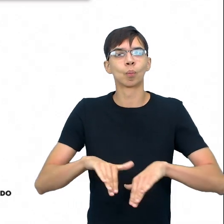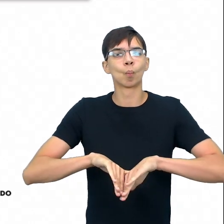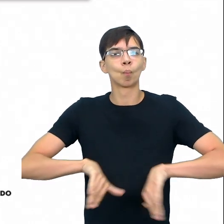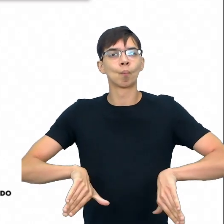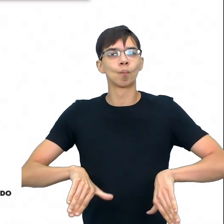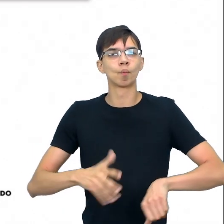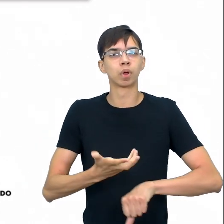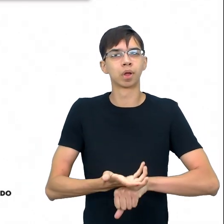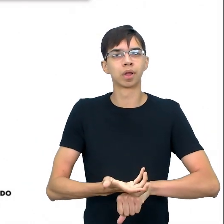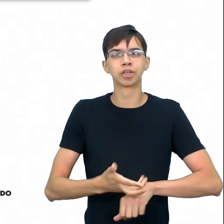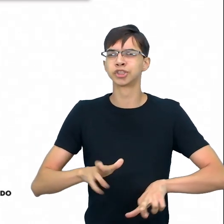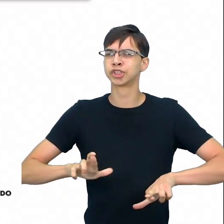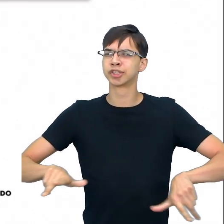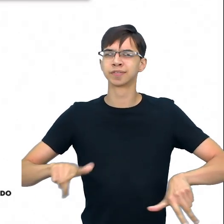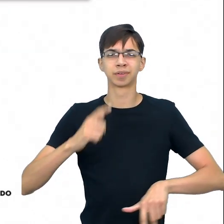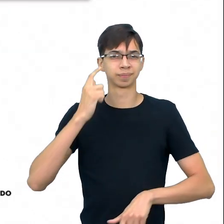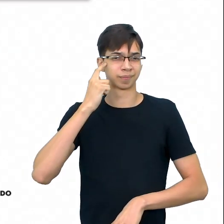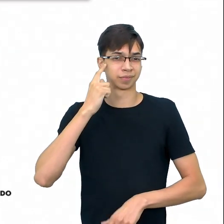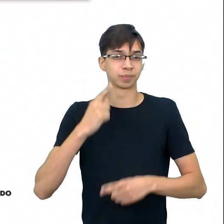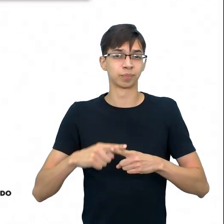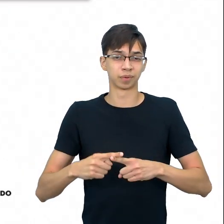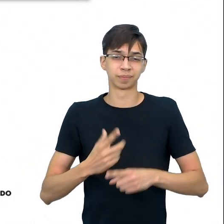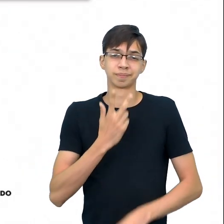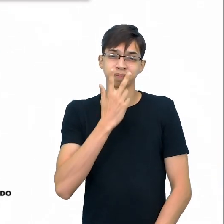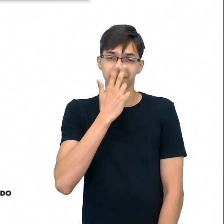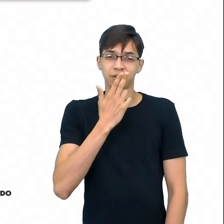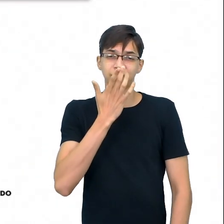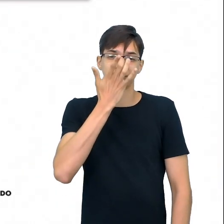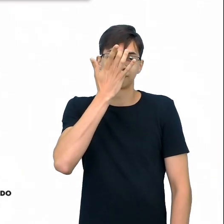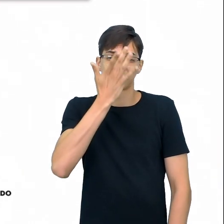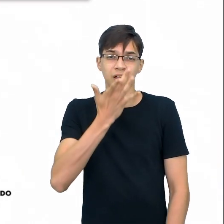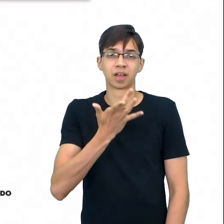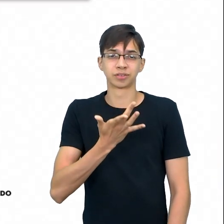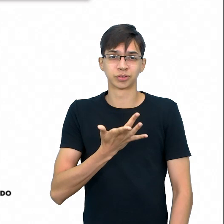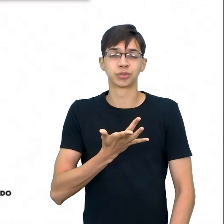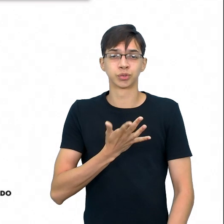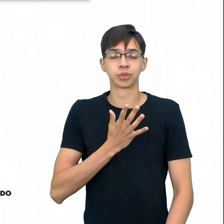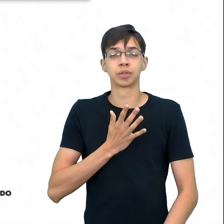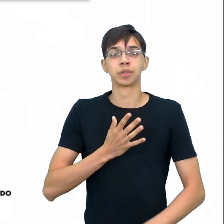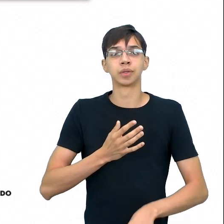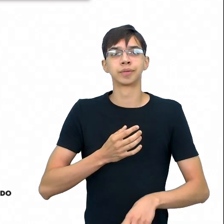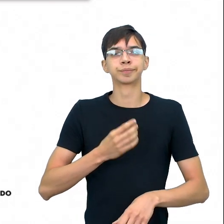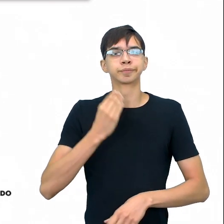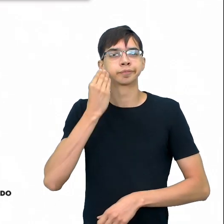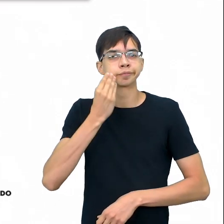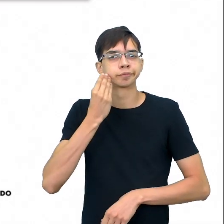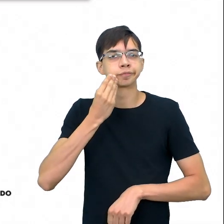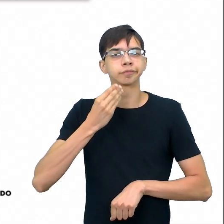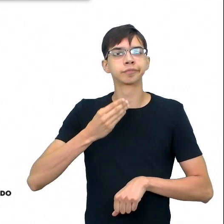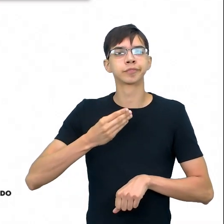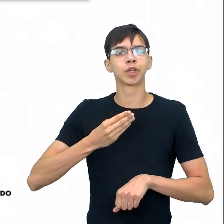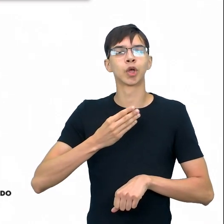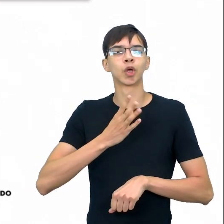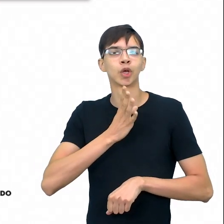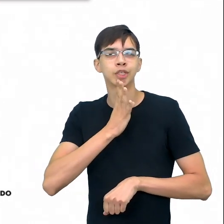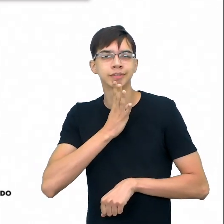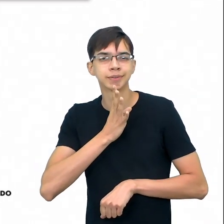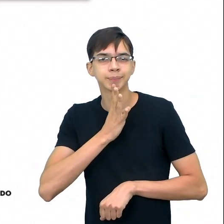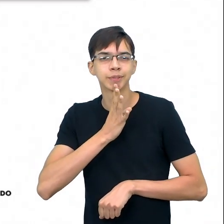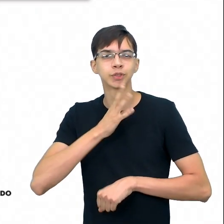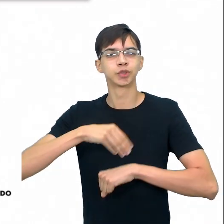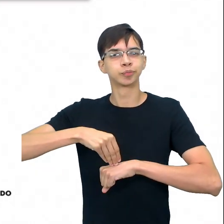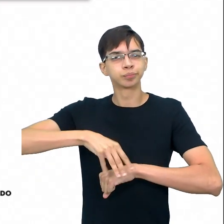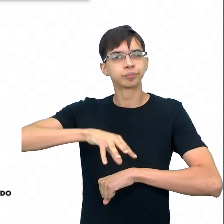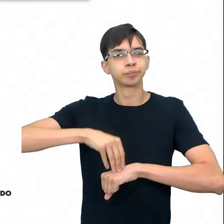forma seria mais fácil passar o conhecimento especializado, mas é importante a gente trabalhar interconectado na área